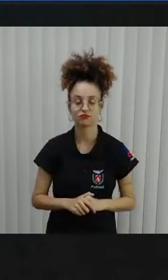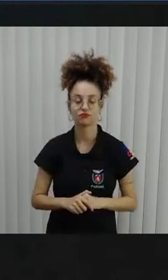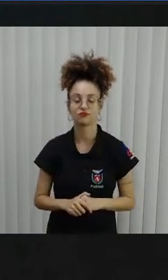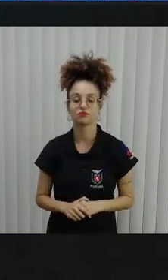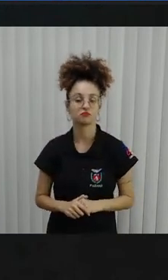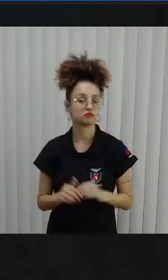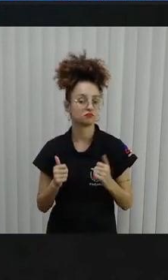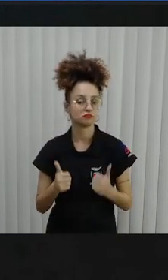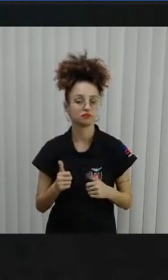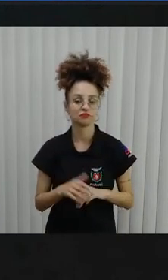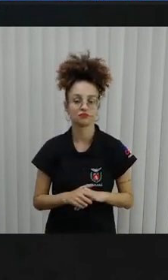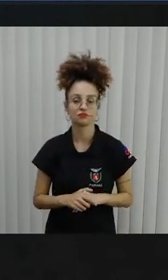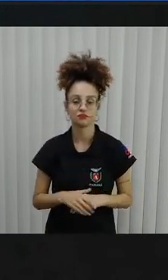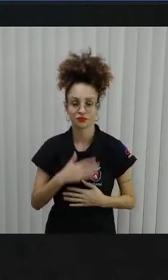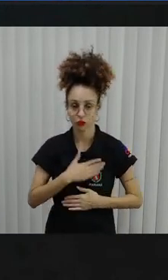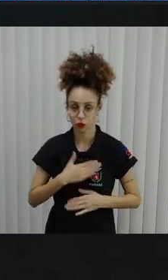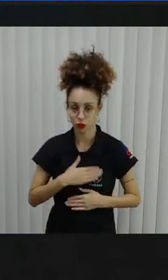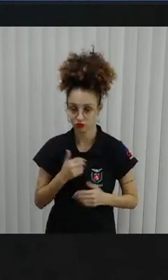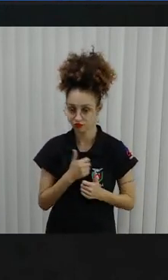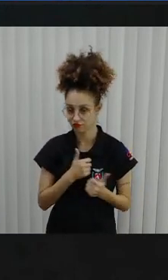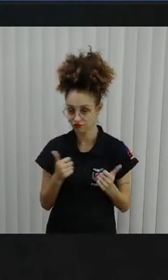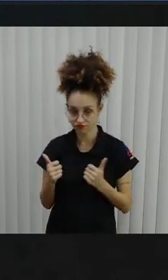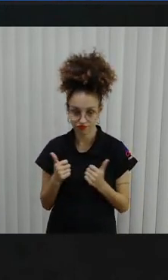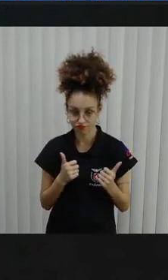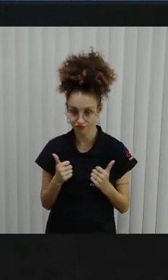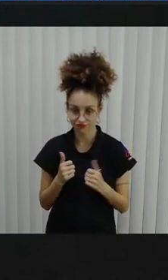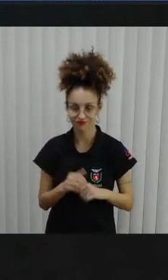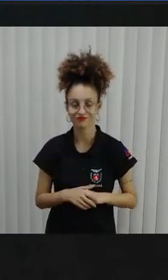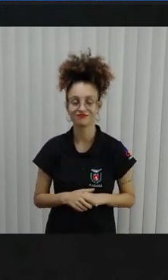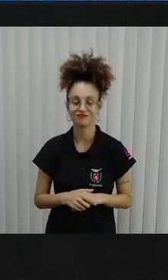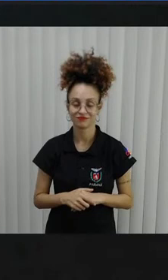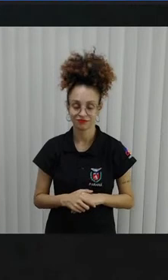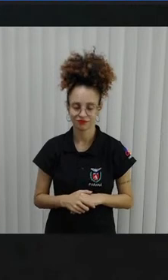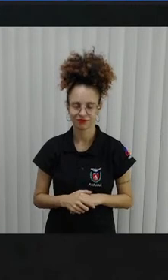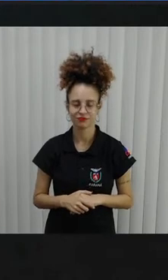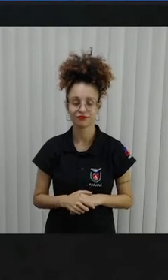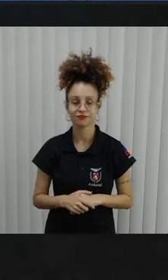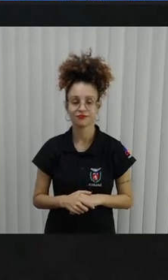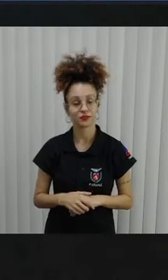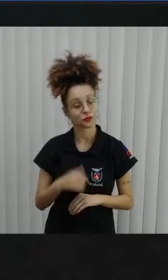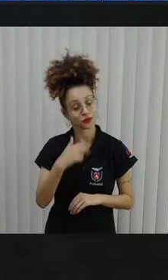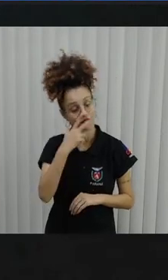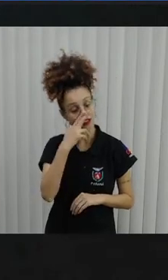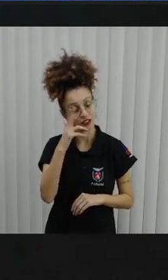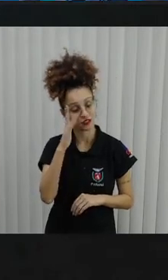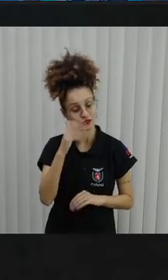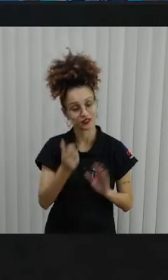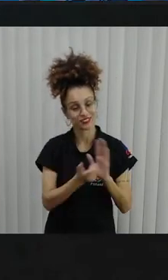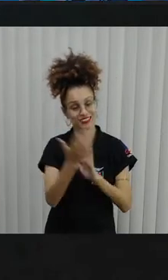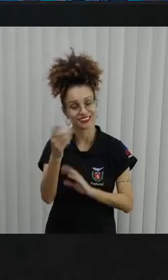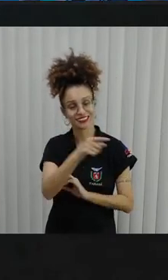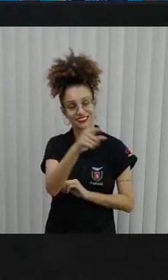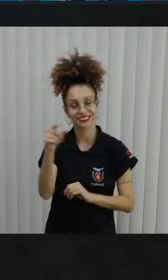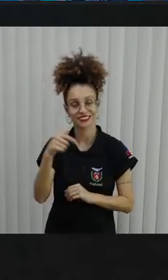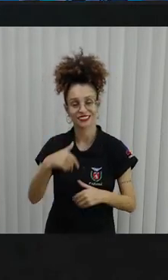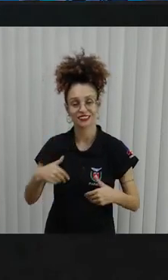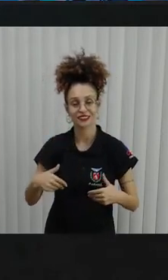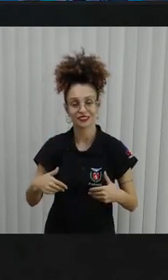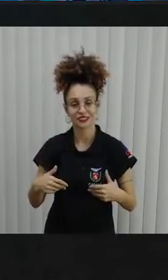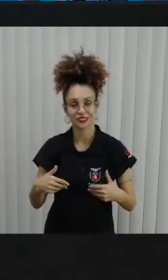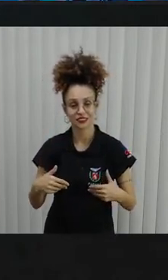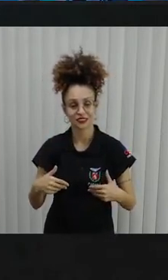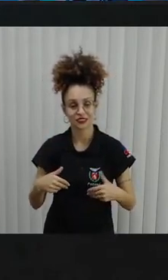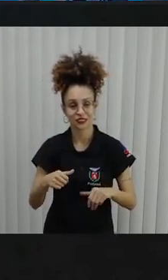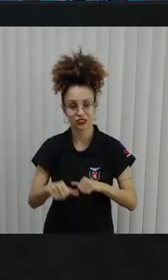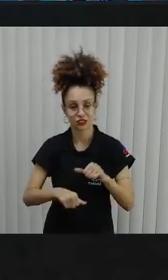Beleza? Tranquilo até aí? Tranquilão. Eu acho. Tem muita gente falando que está com fome. A gente pode trocar